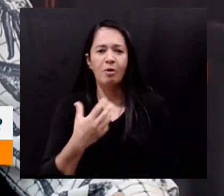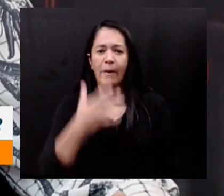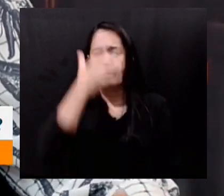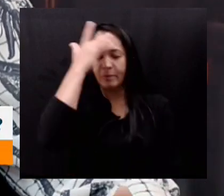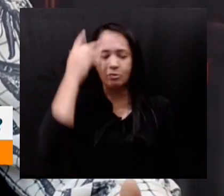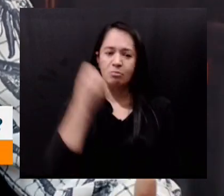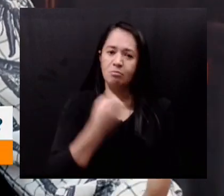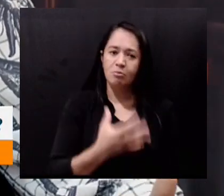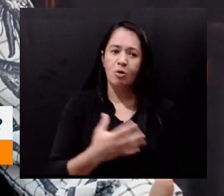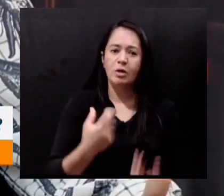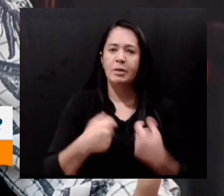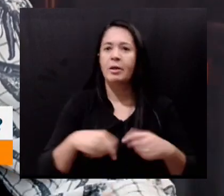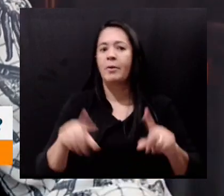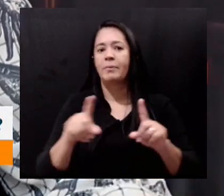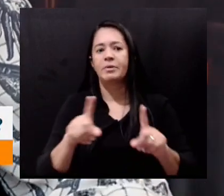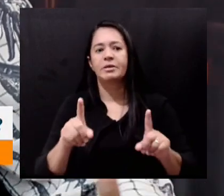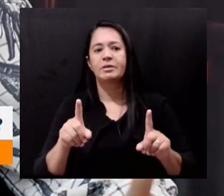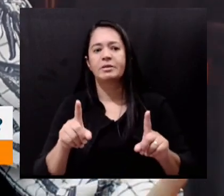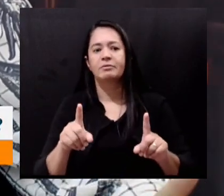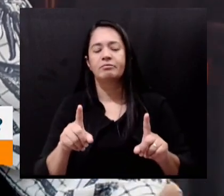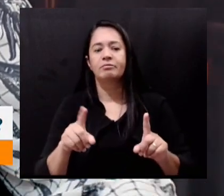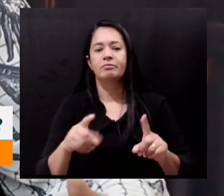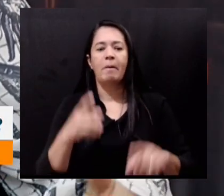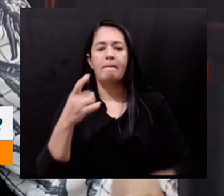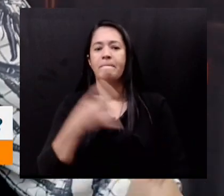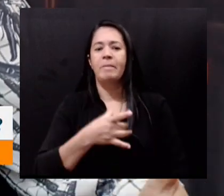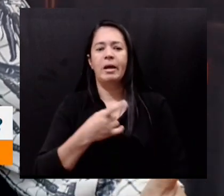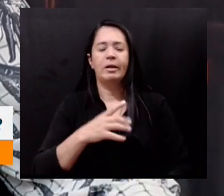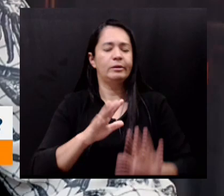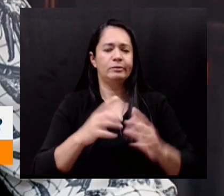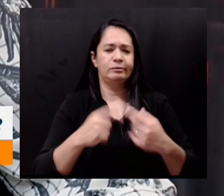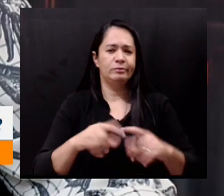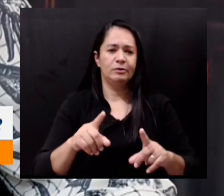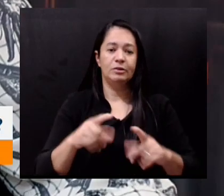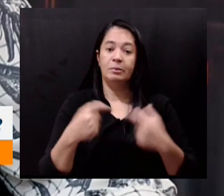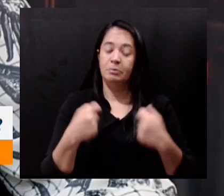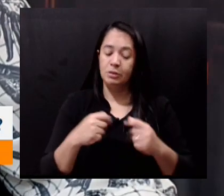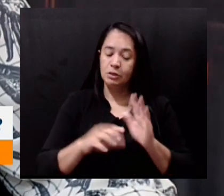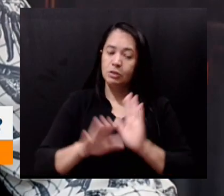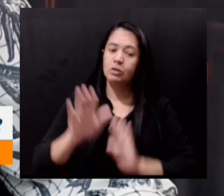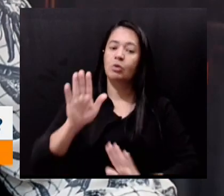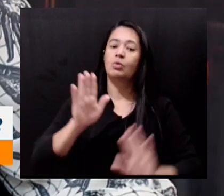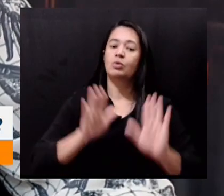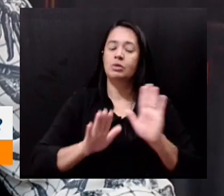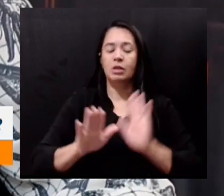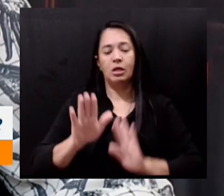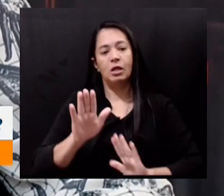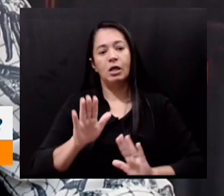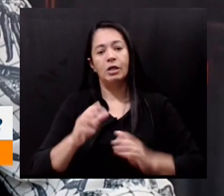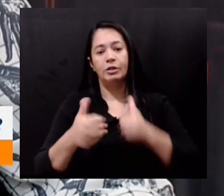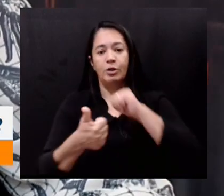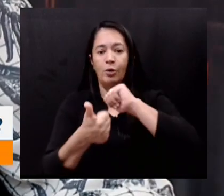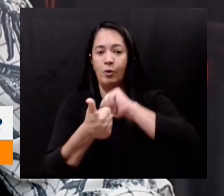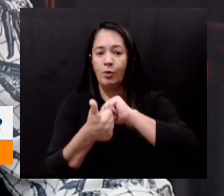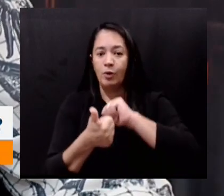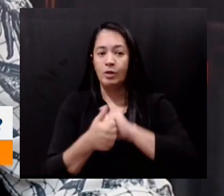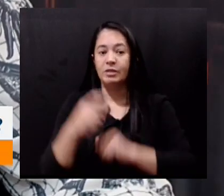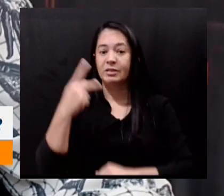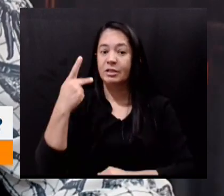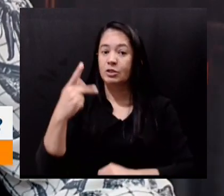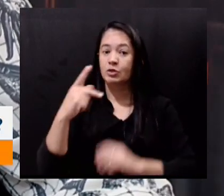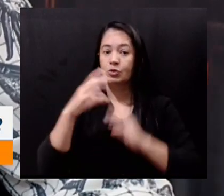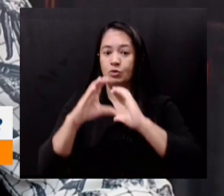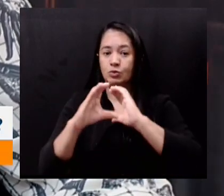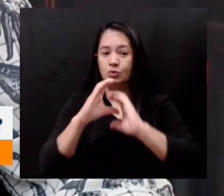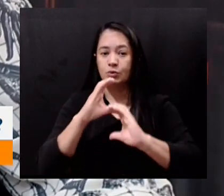ter tanto medo assim, né, você precisa tomar os devidos cuidados com a qualidade da sua comunicação, mas